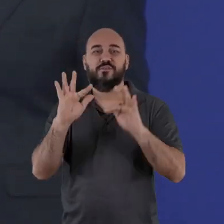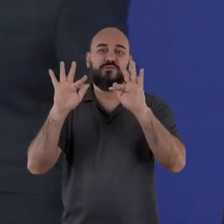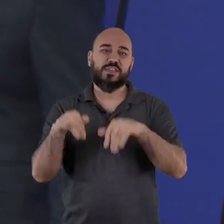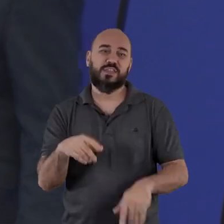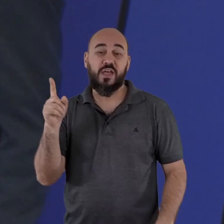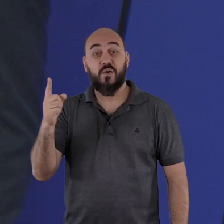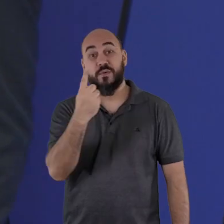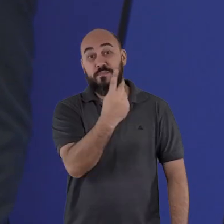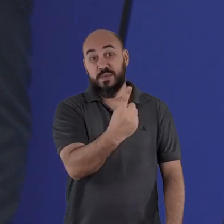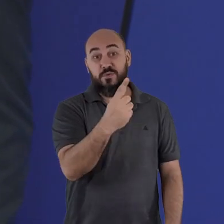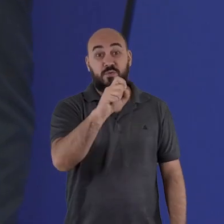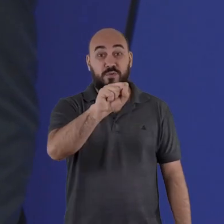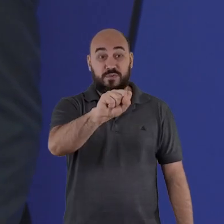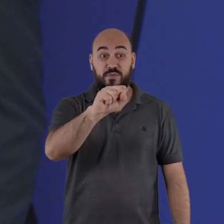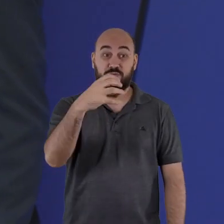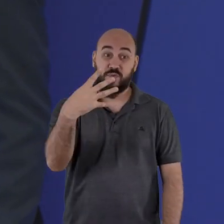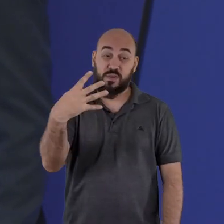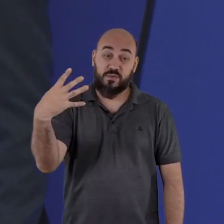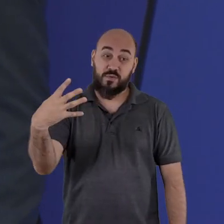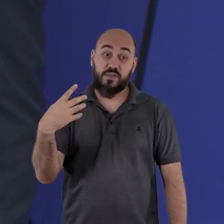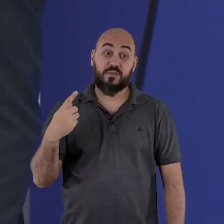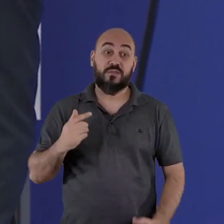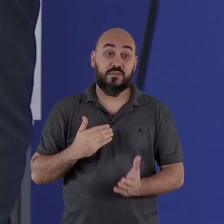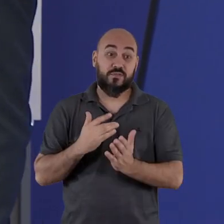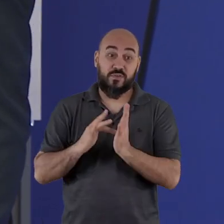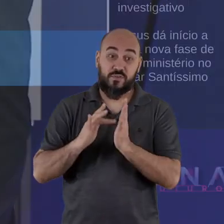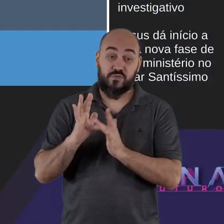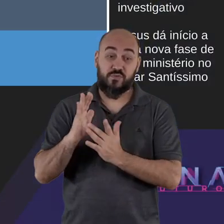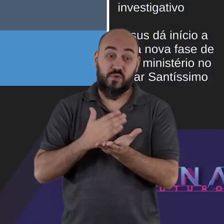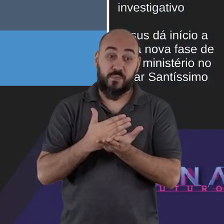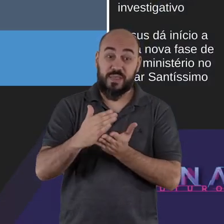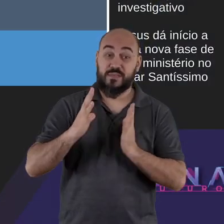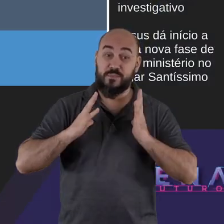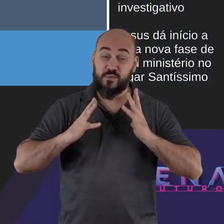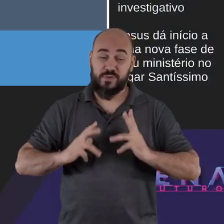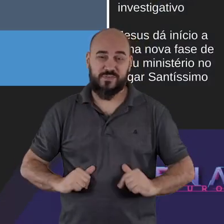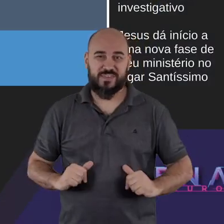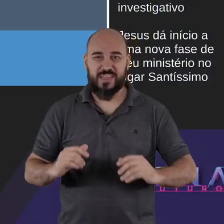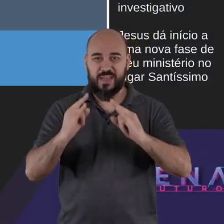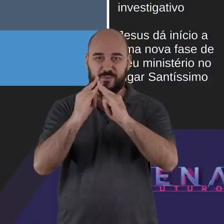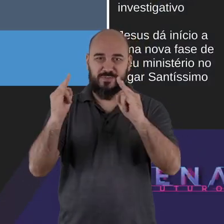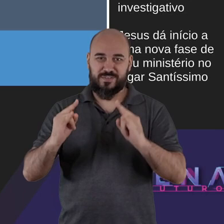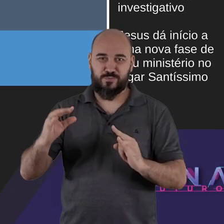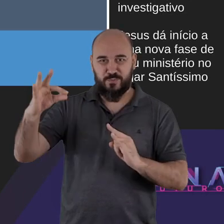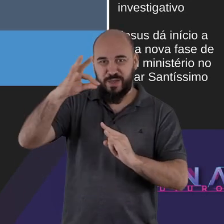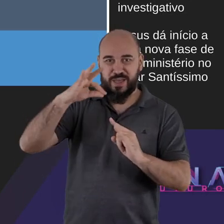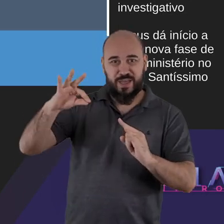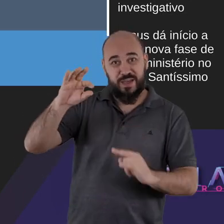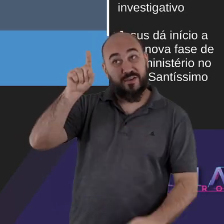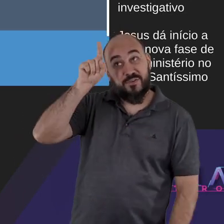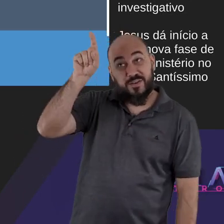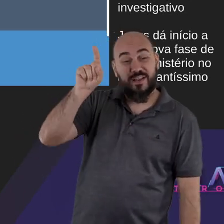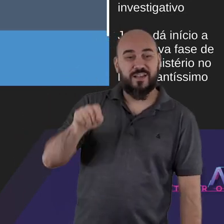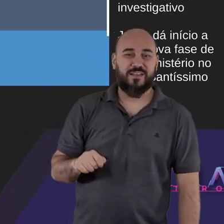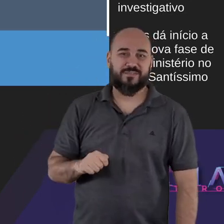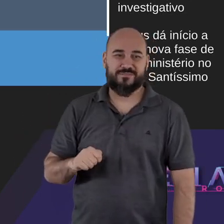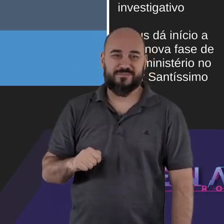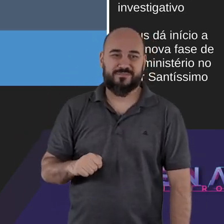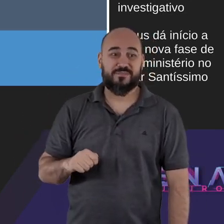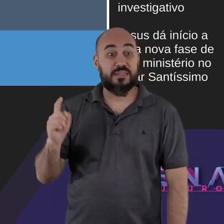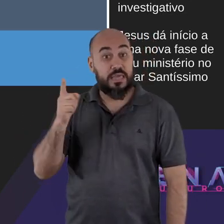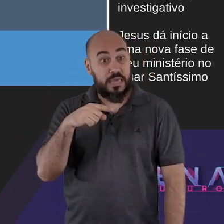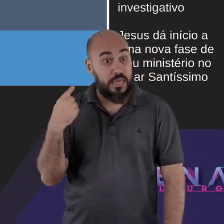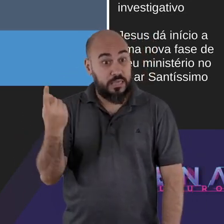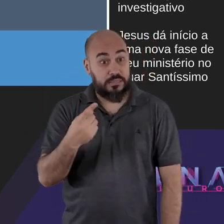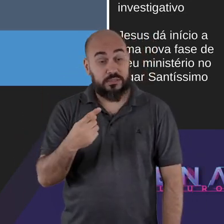1844, quando Jesus começa a purificação do santuário celestial. Essa era a compreensão que as pessoas ainda